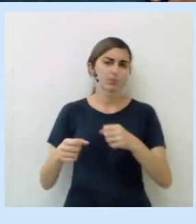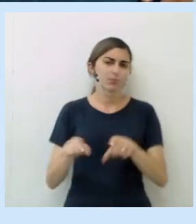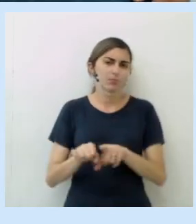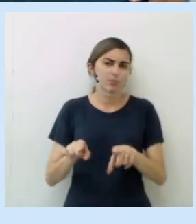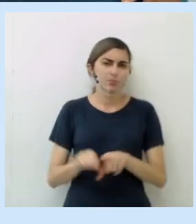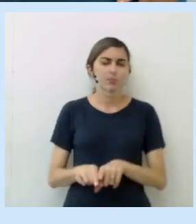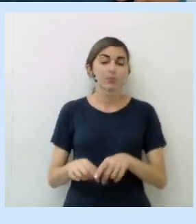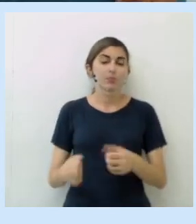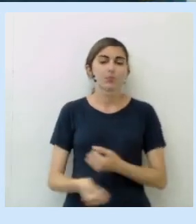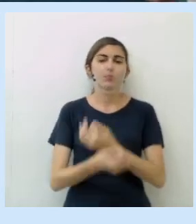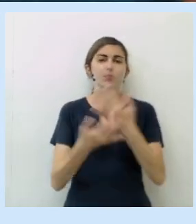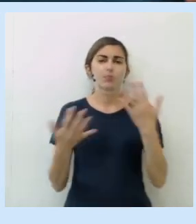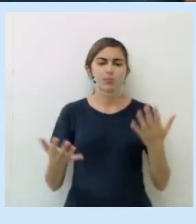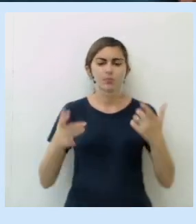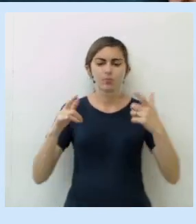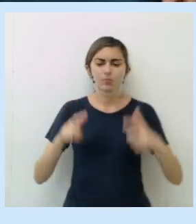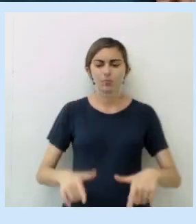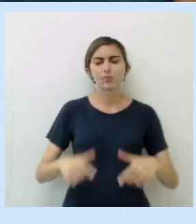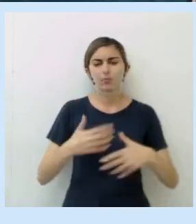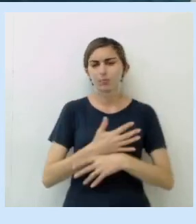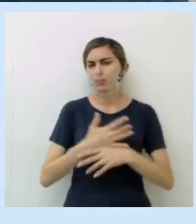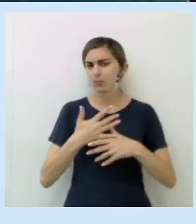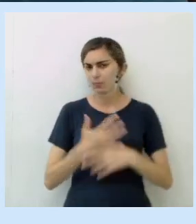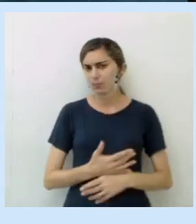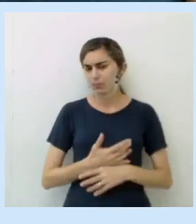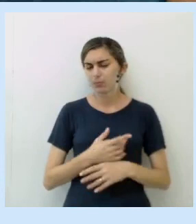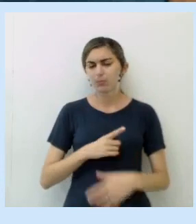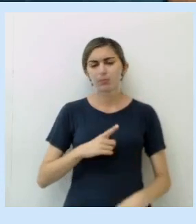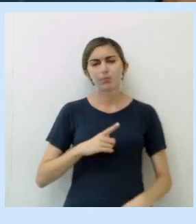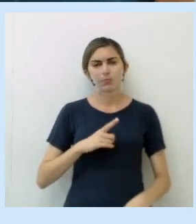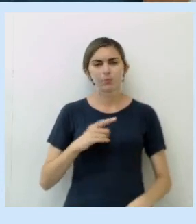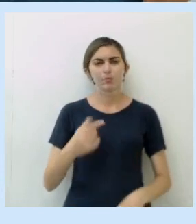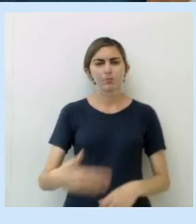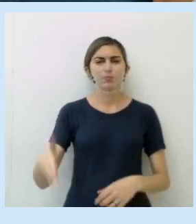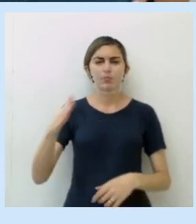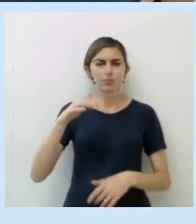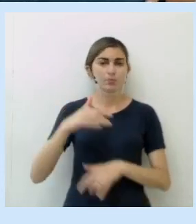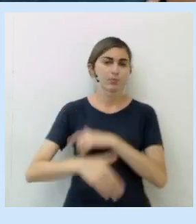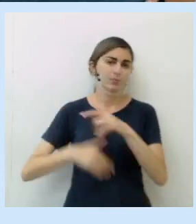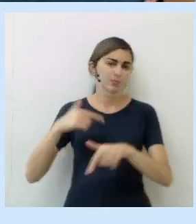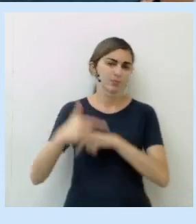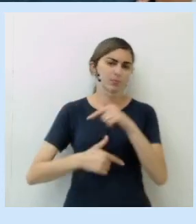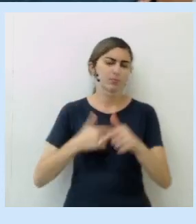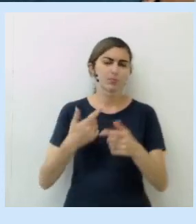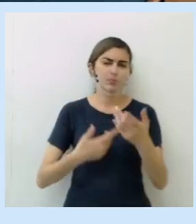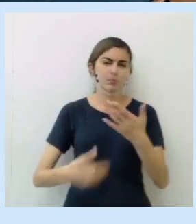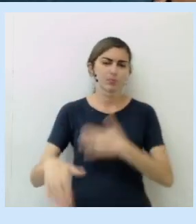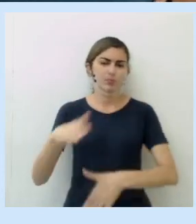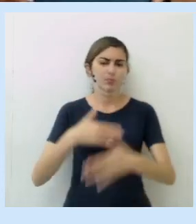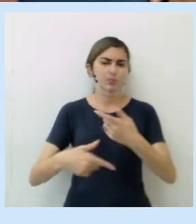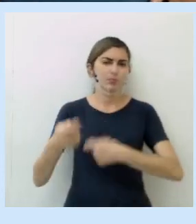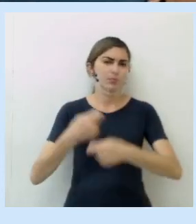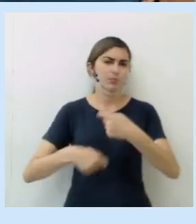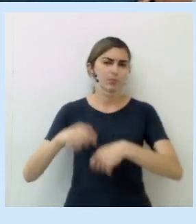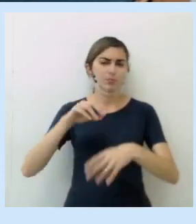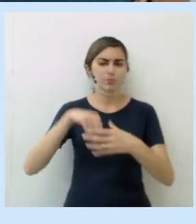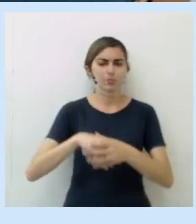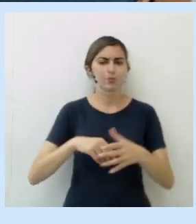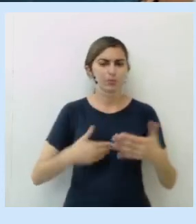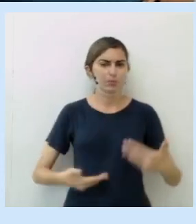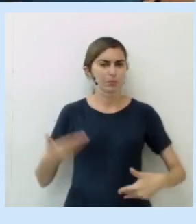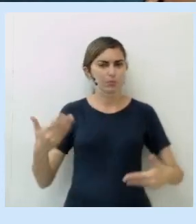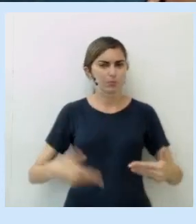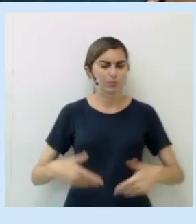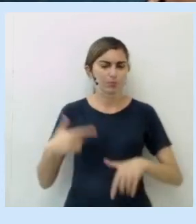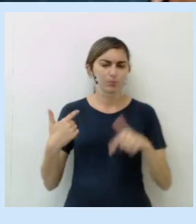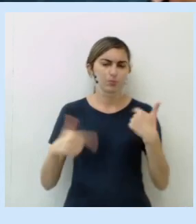si, quanto no espaço da cidade, o que vai demandar mais trabalho no setor comercial e também dentro da prestação de